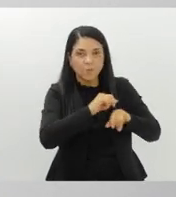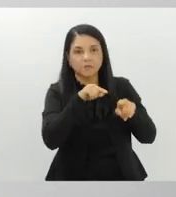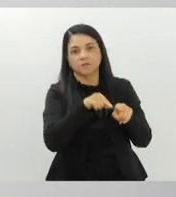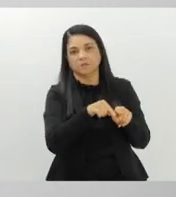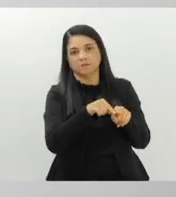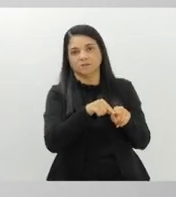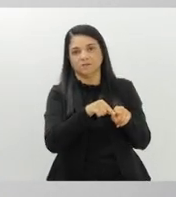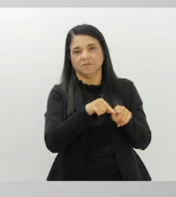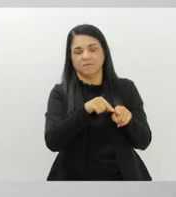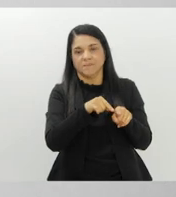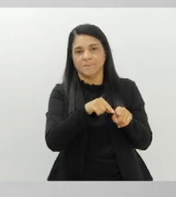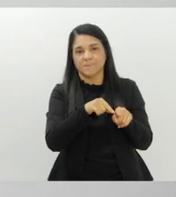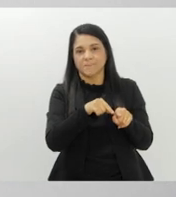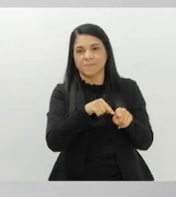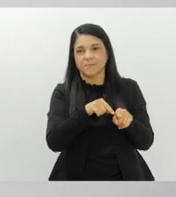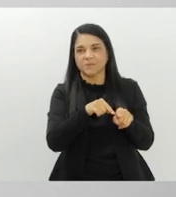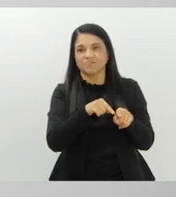de